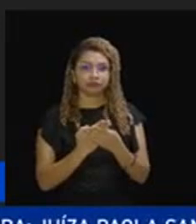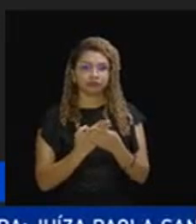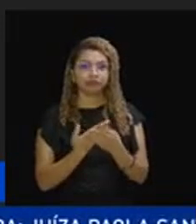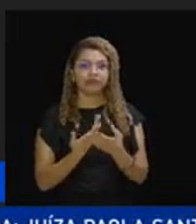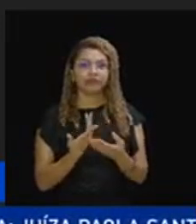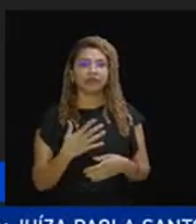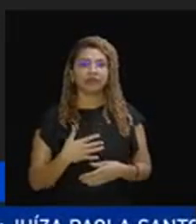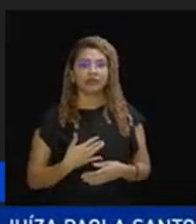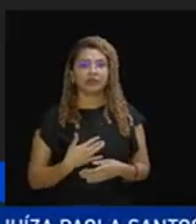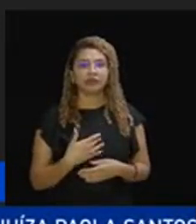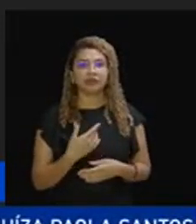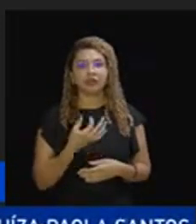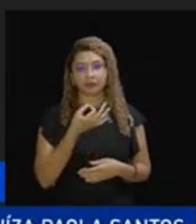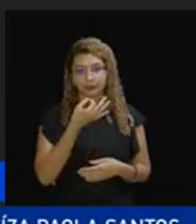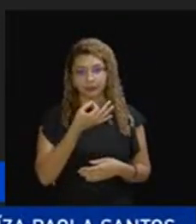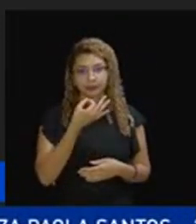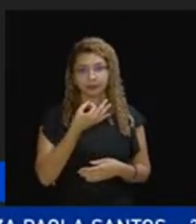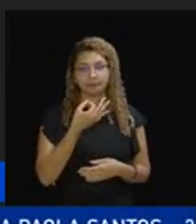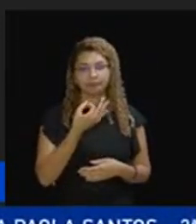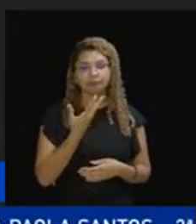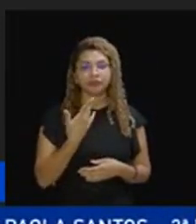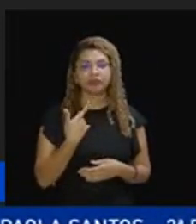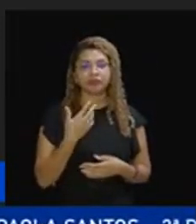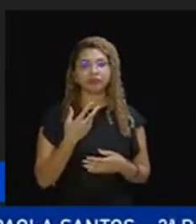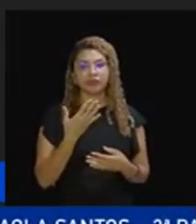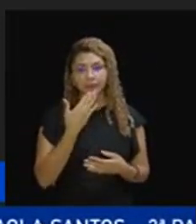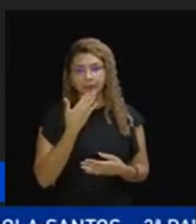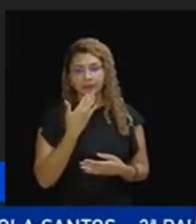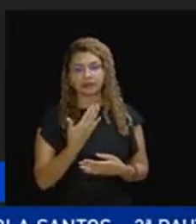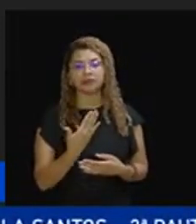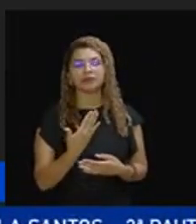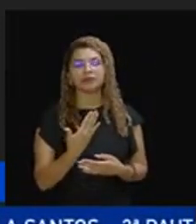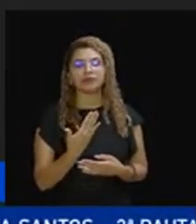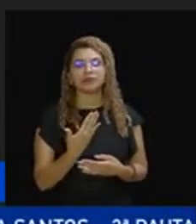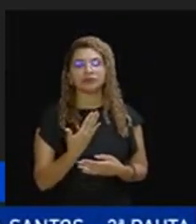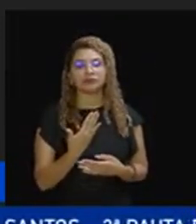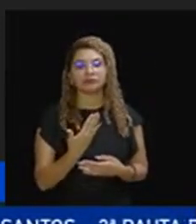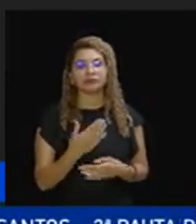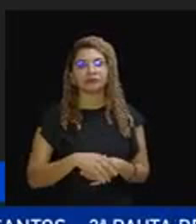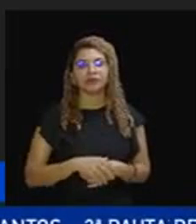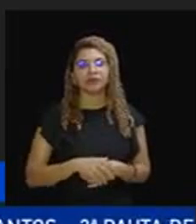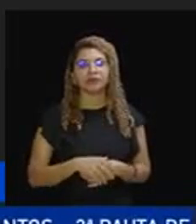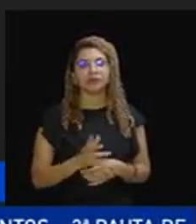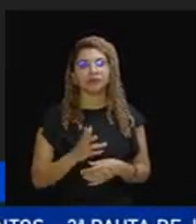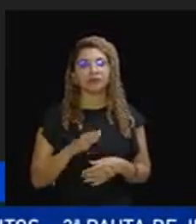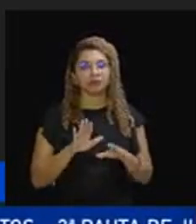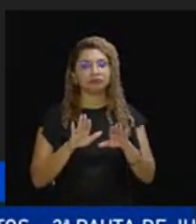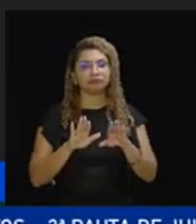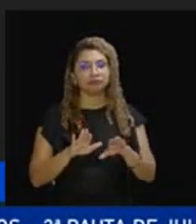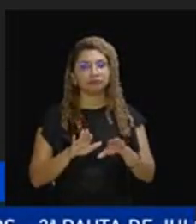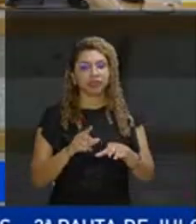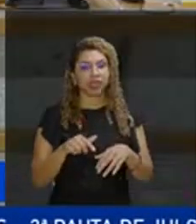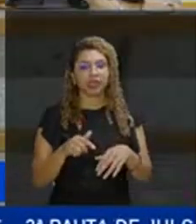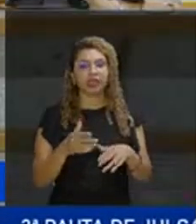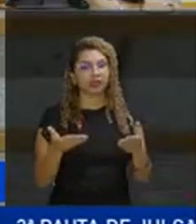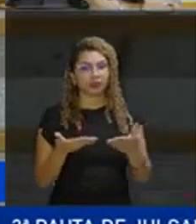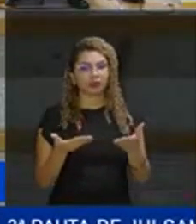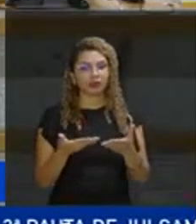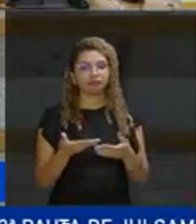declina, certo? Nós somos os recorridos aqui, mas no próximo a gente vai manter a sustentação.